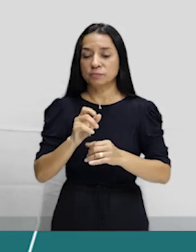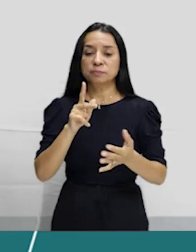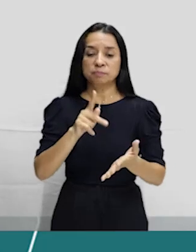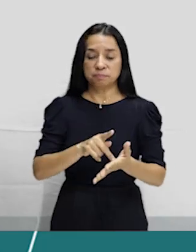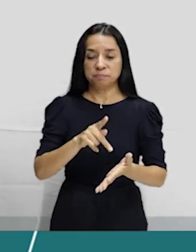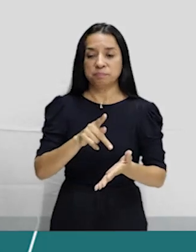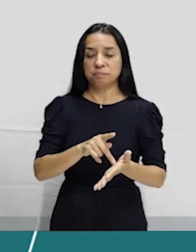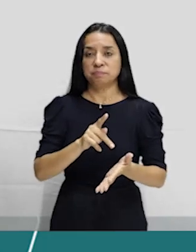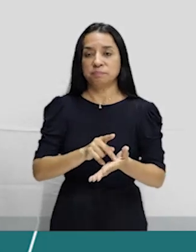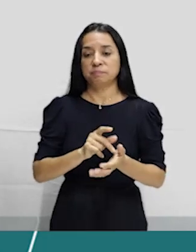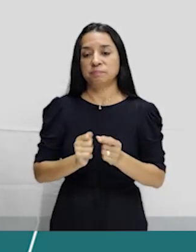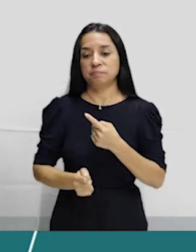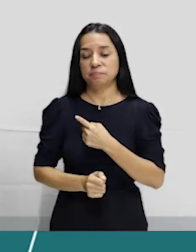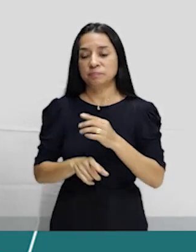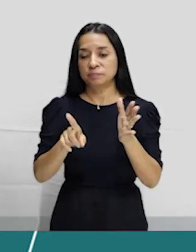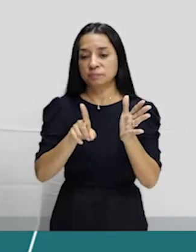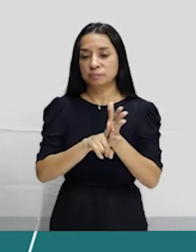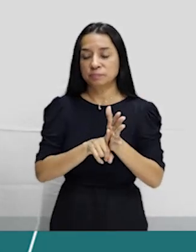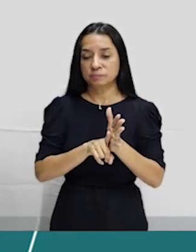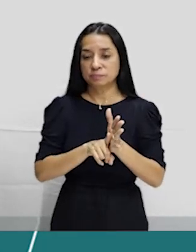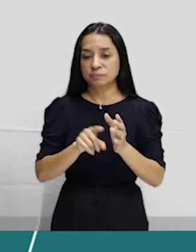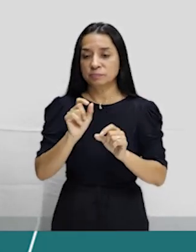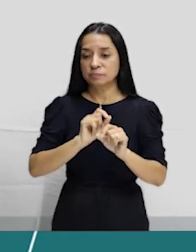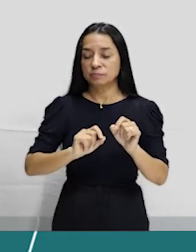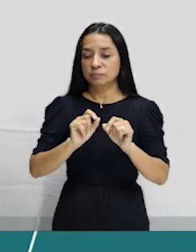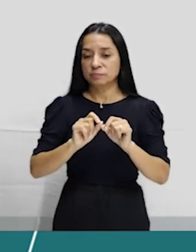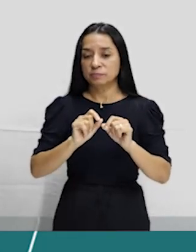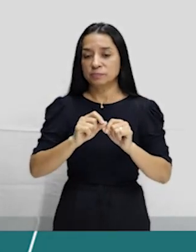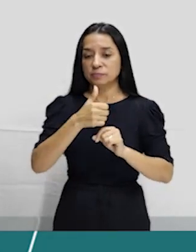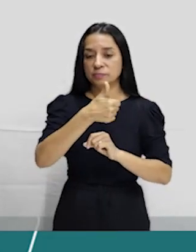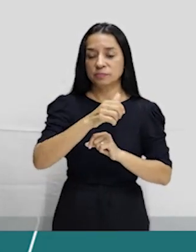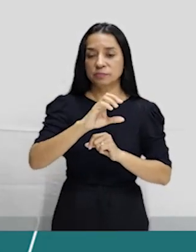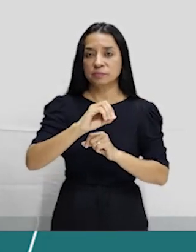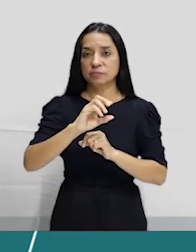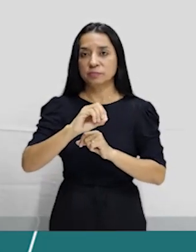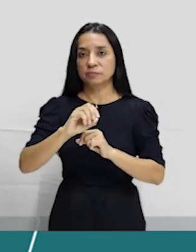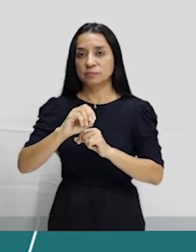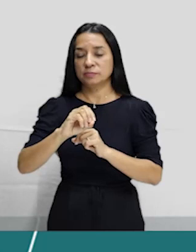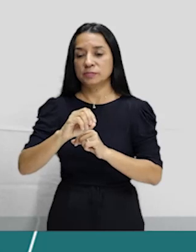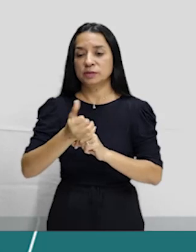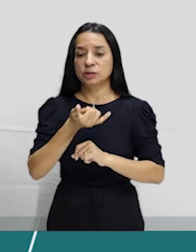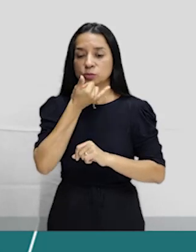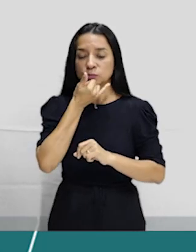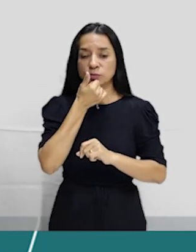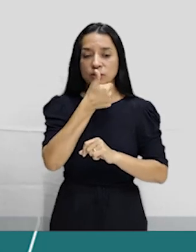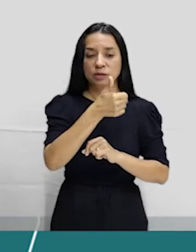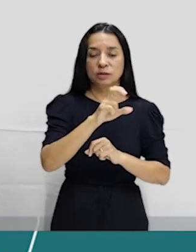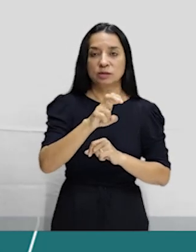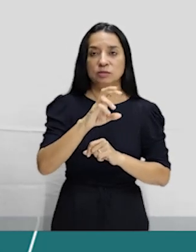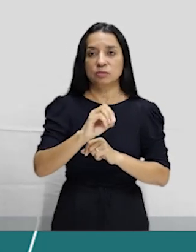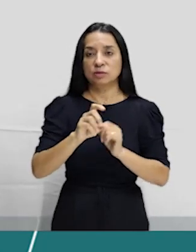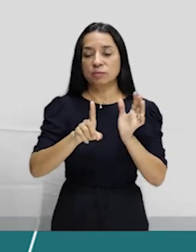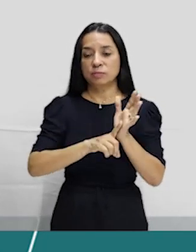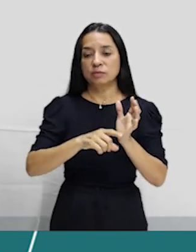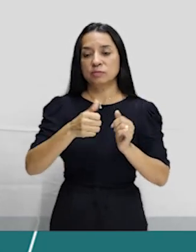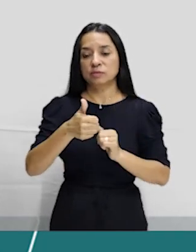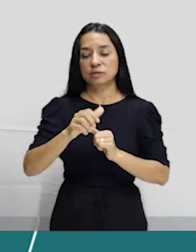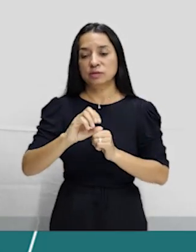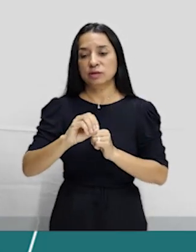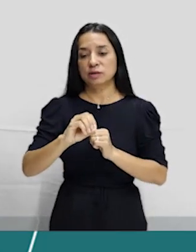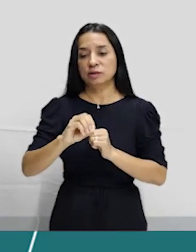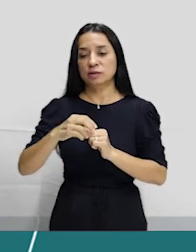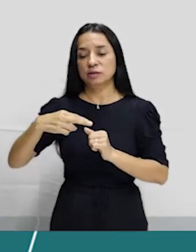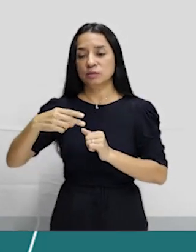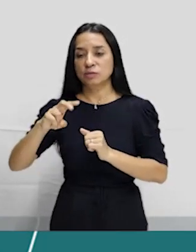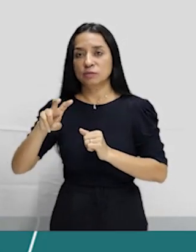verdadeira. Então, lá da subtração, que nós fizemos 100 menos 150 menos 100, que sobrou 50. E esse